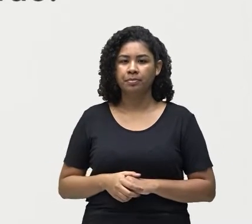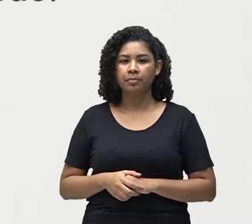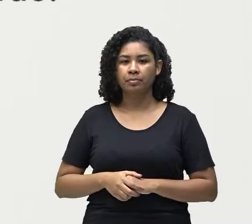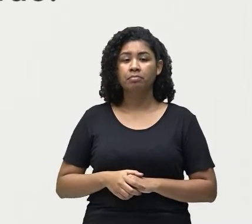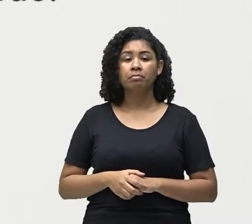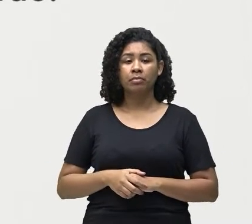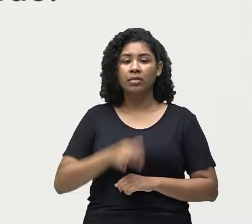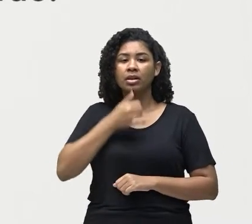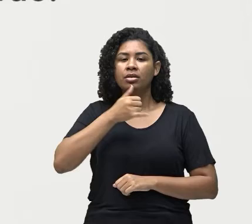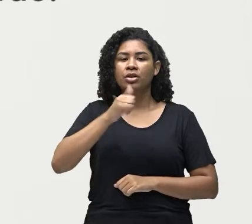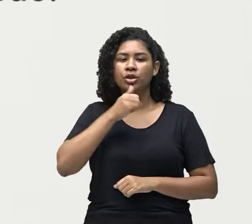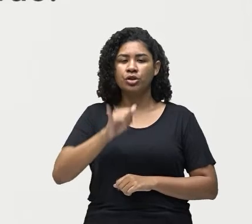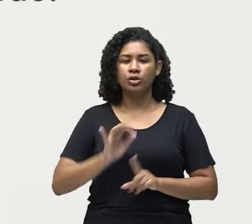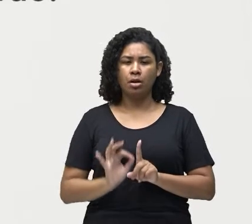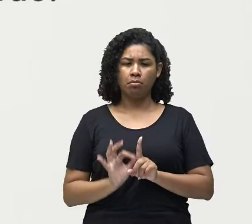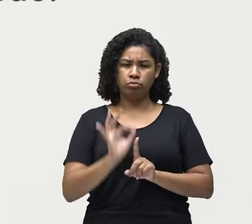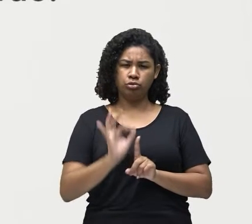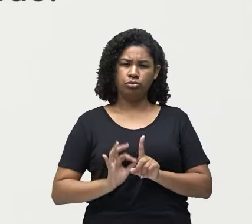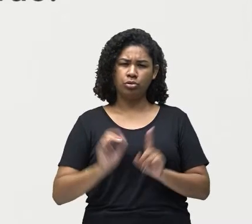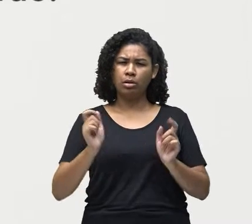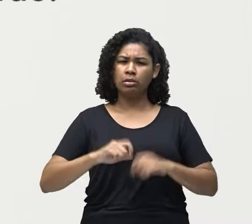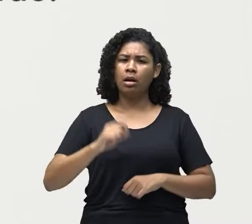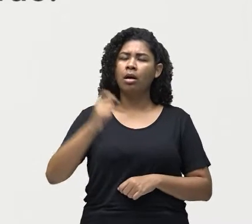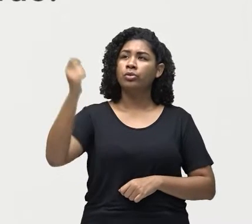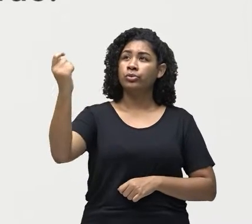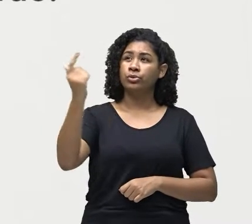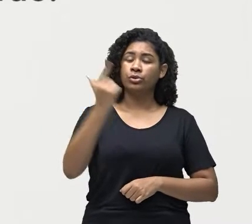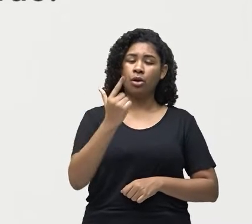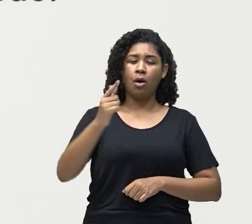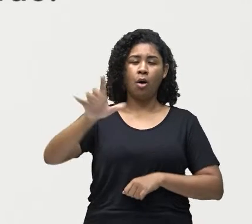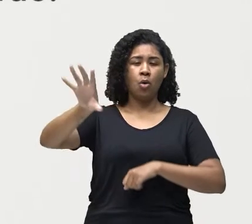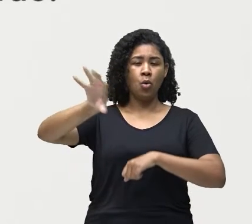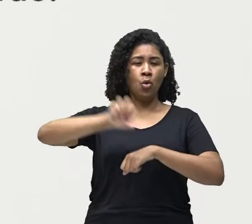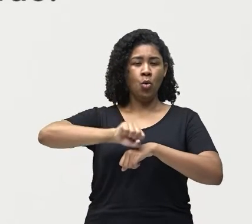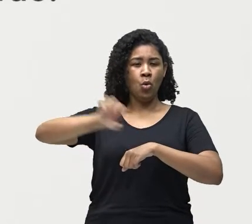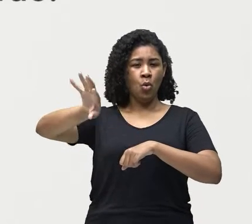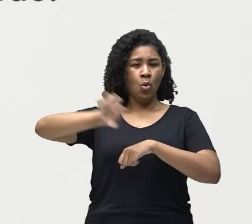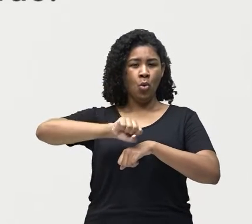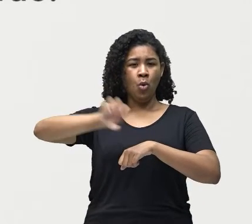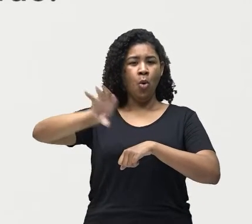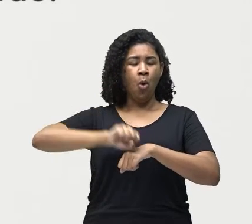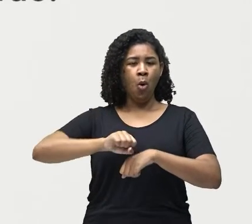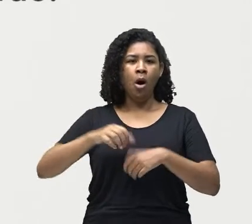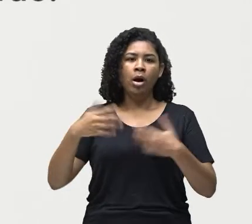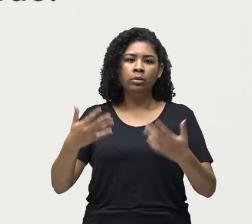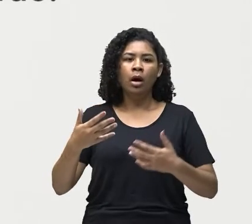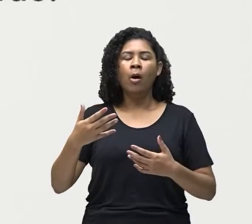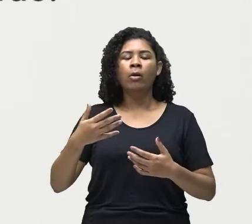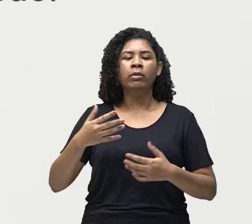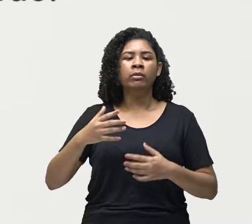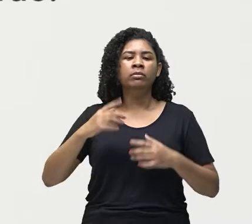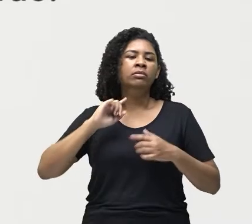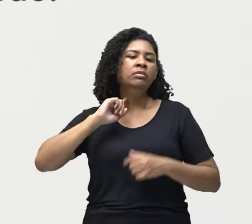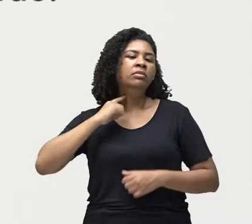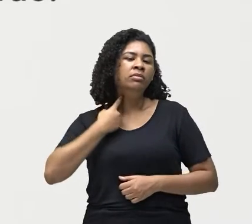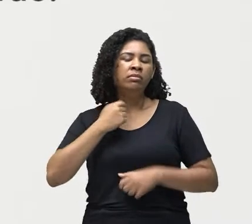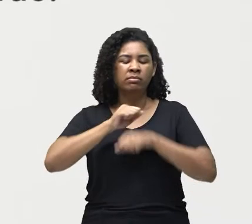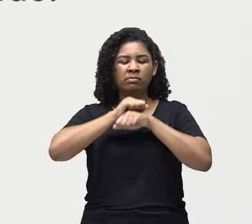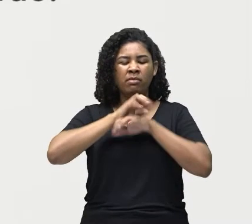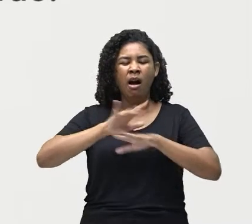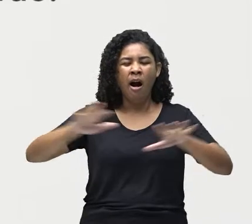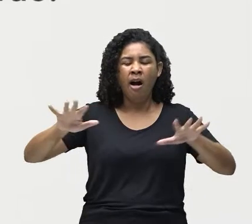da energia solar. No caso da energia solar, ela não polui o meio ambiente, né? Vai ter ali